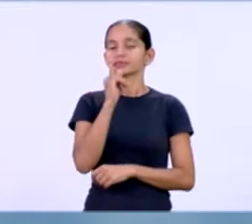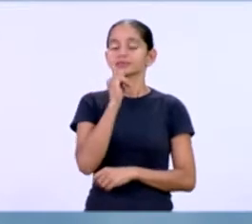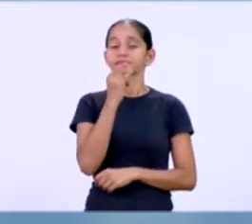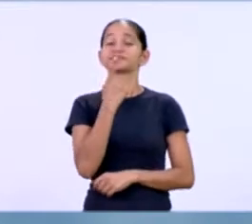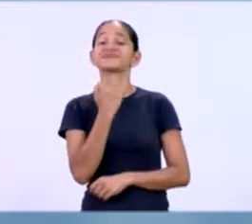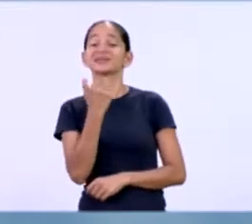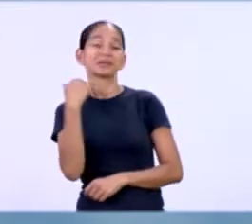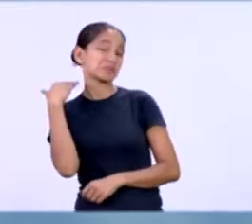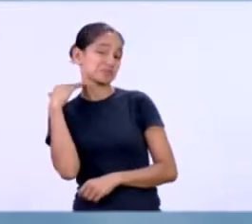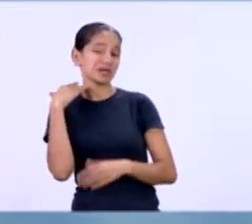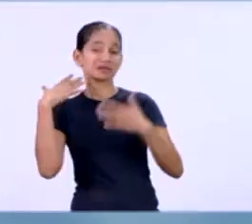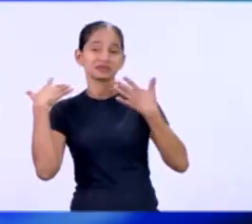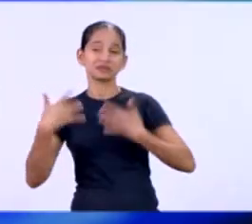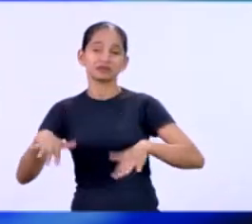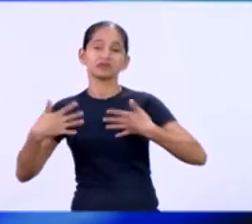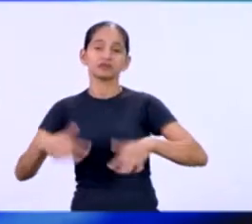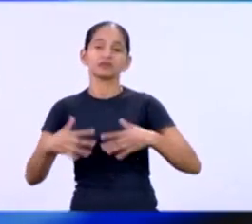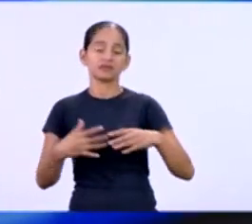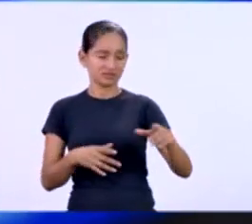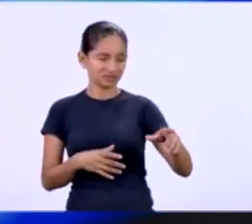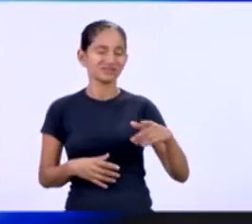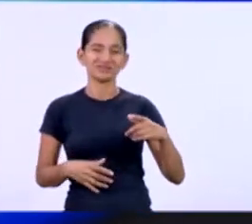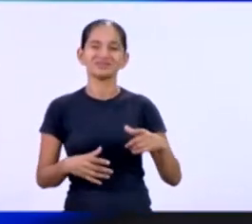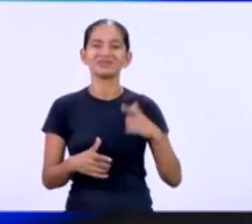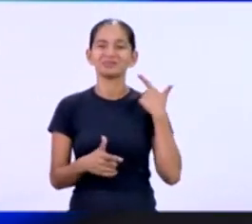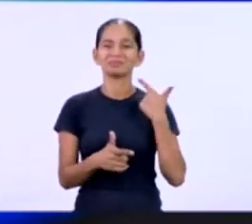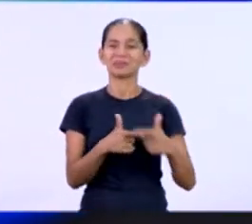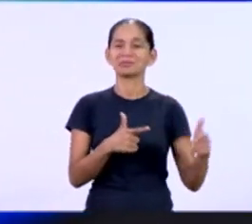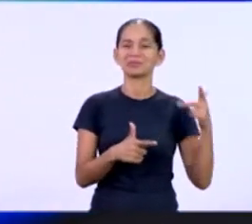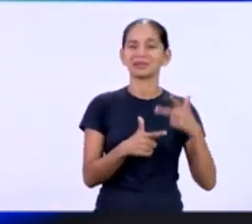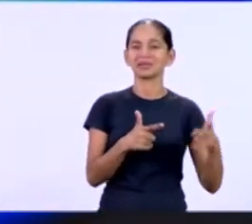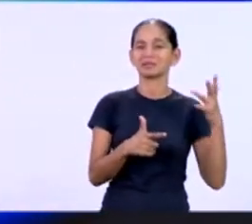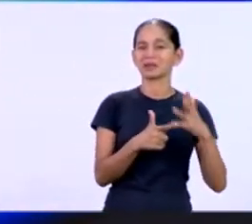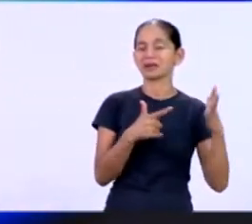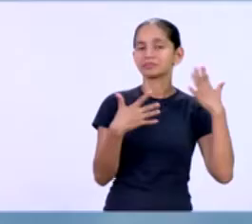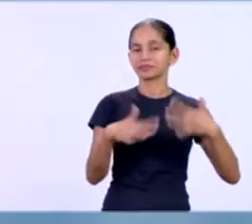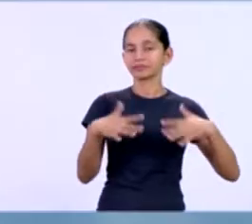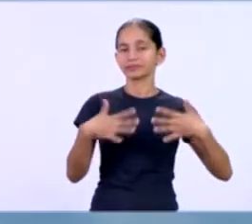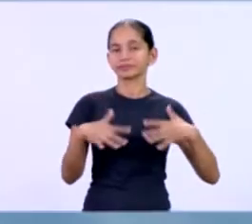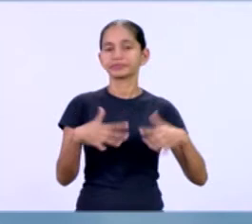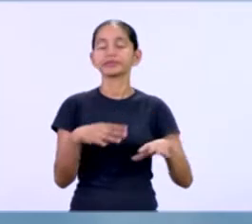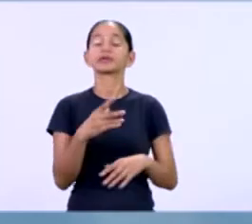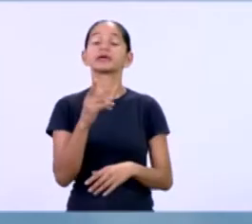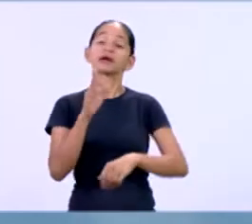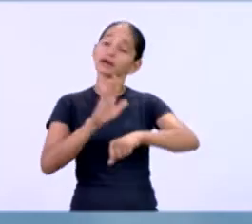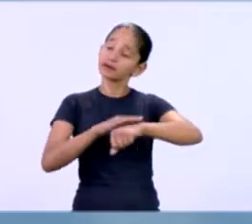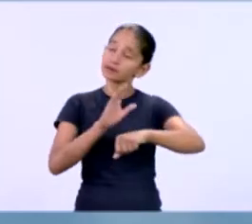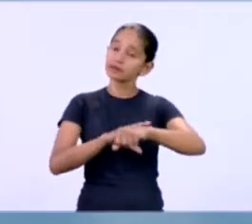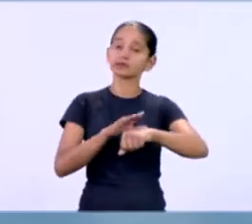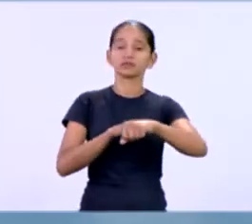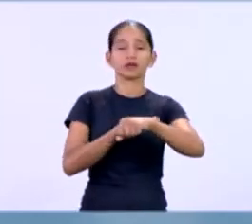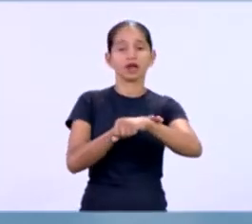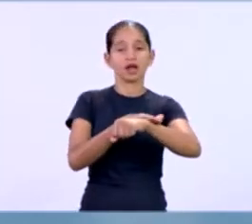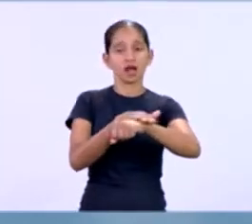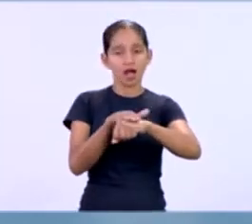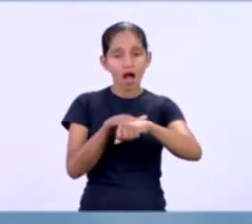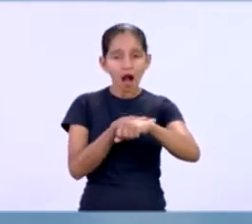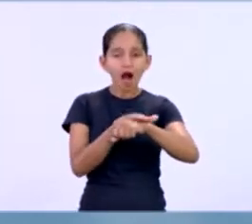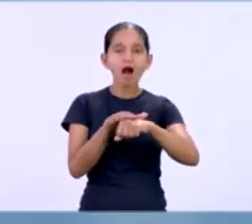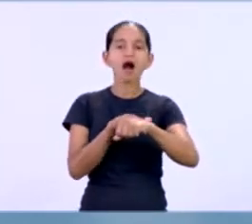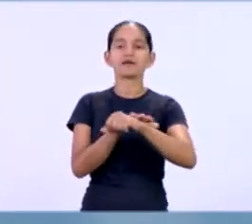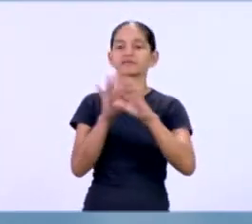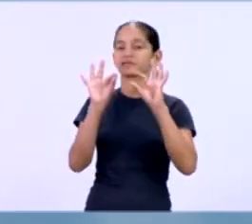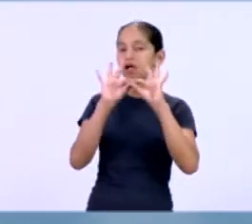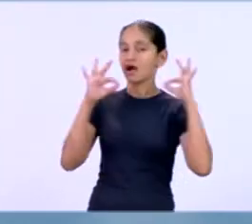vermelho é admitir que as dívidas são um problema na vida pessoal. Então, é hora de conversar com a família, expor o